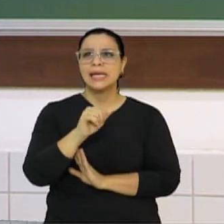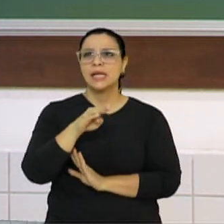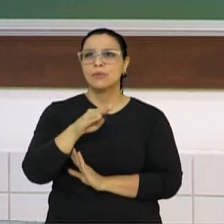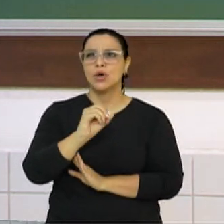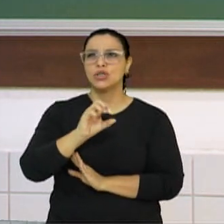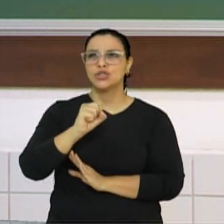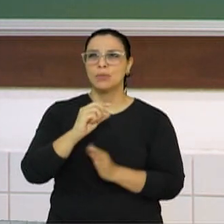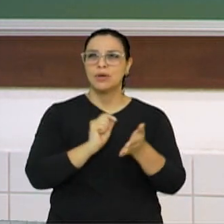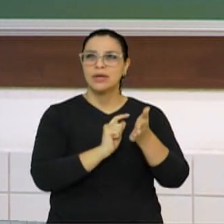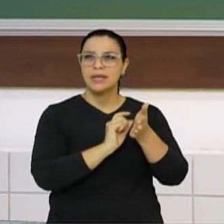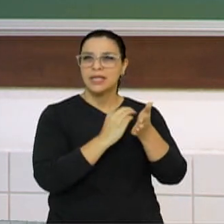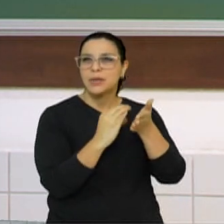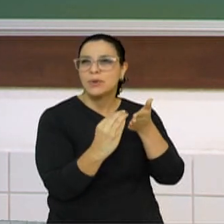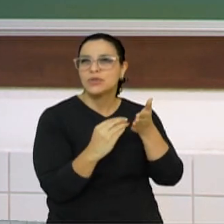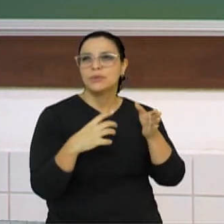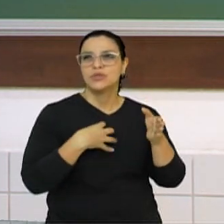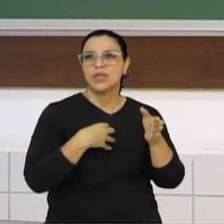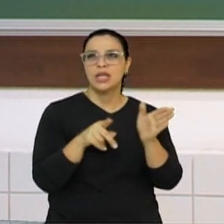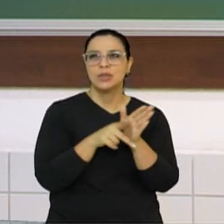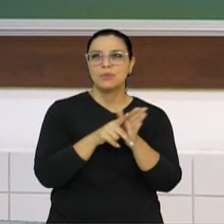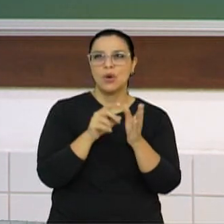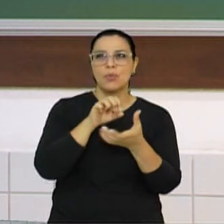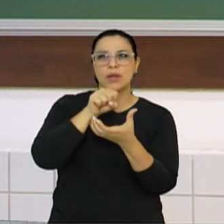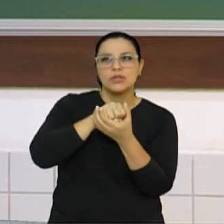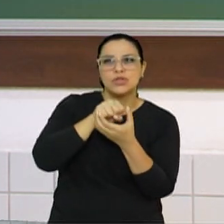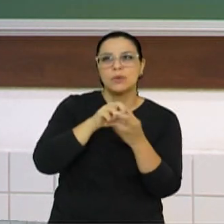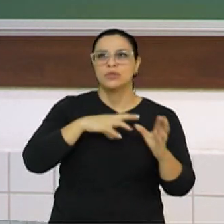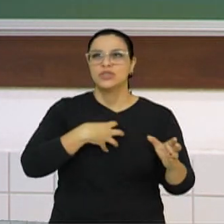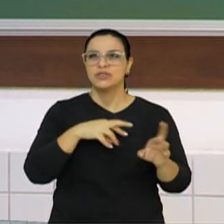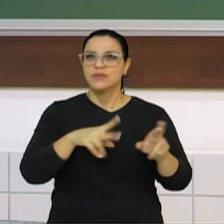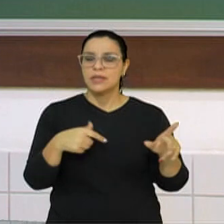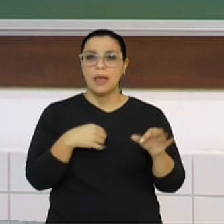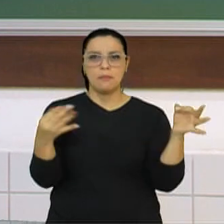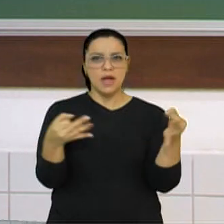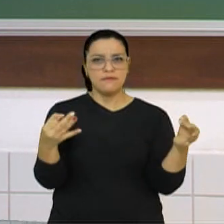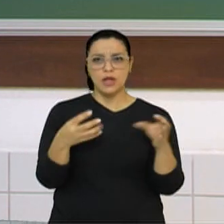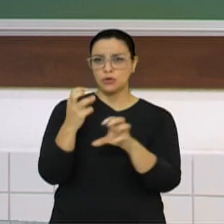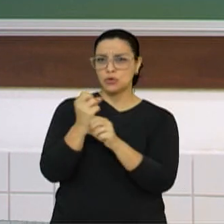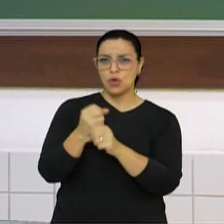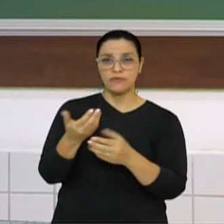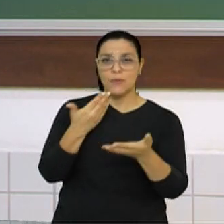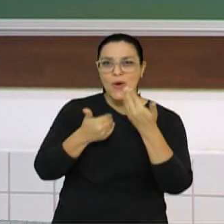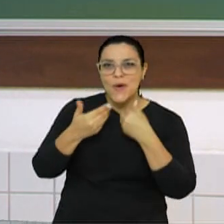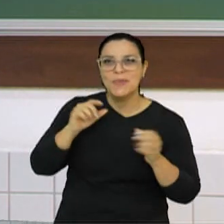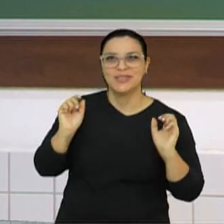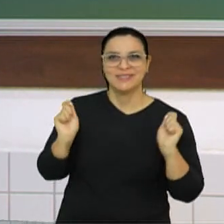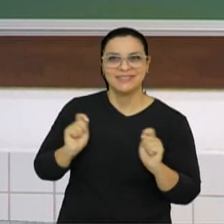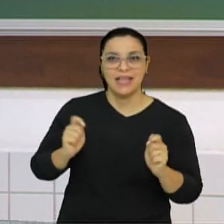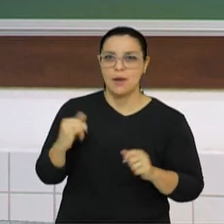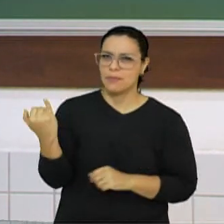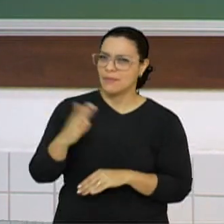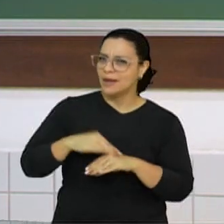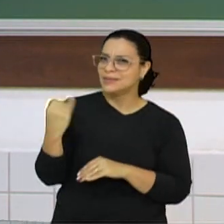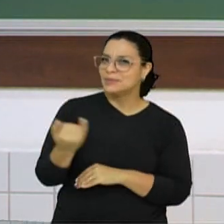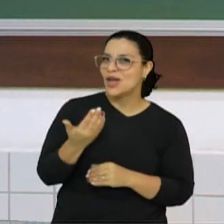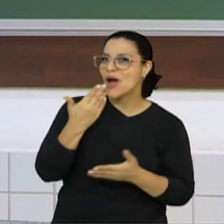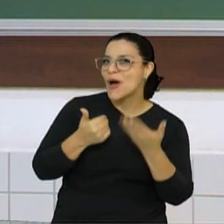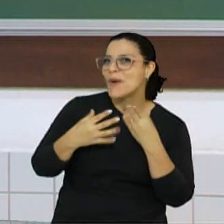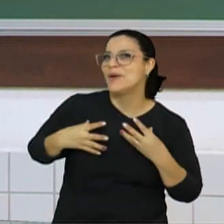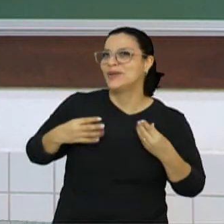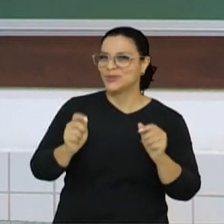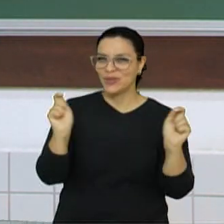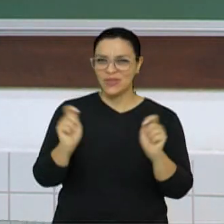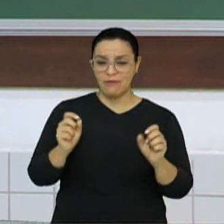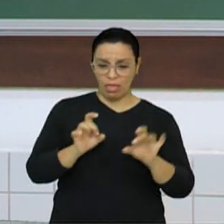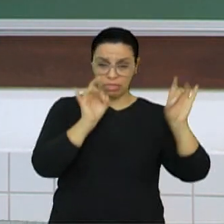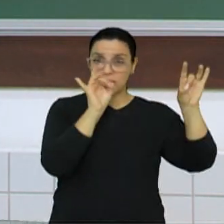maneira errada, você identificou lisossomo, vai dizer que está tudo certo, tudo perfeito e bora comer, né, gente? Isso que é importante. Depois de tudo, vamos comer,